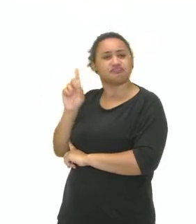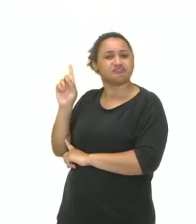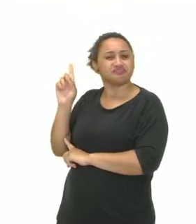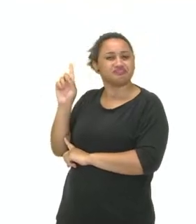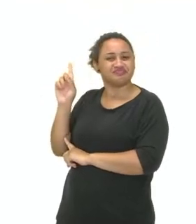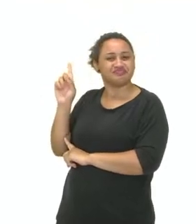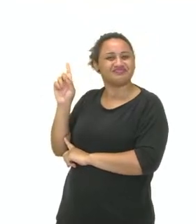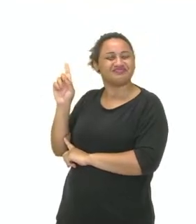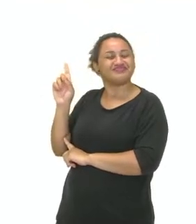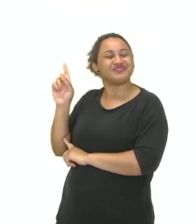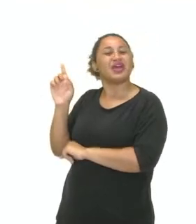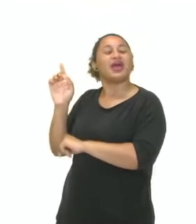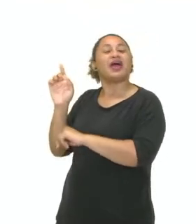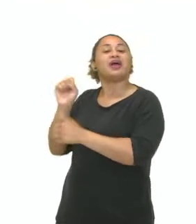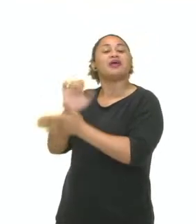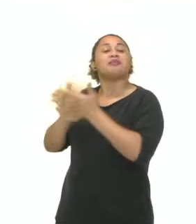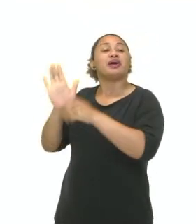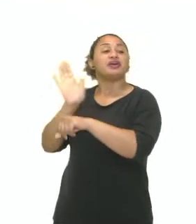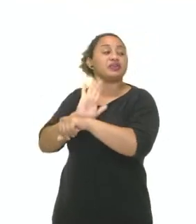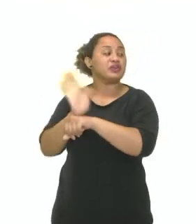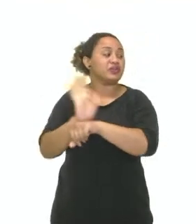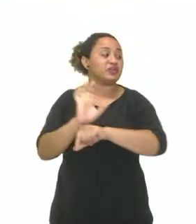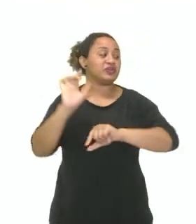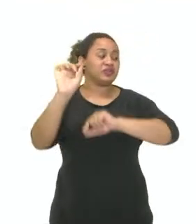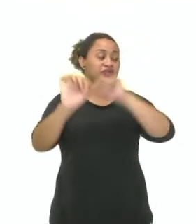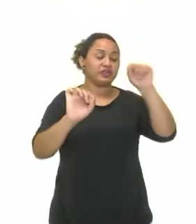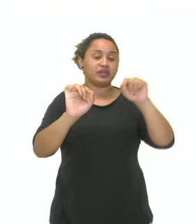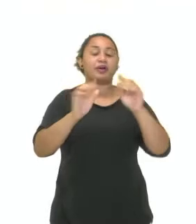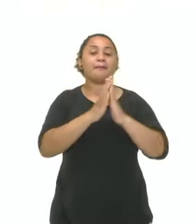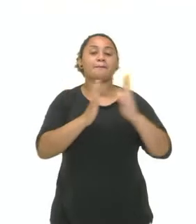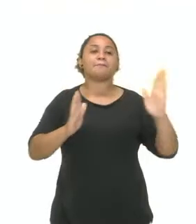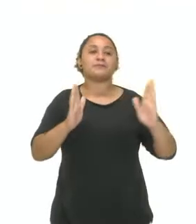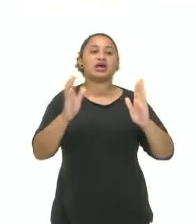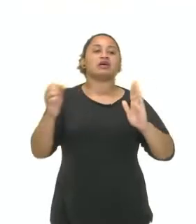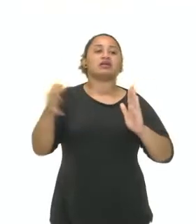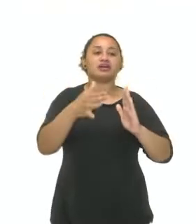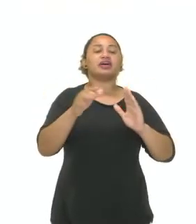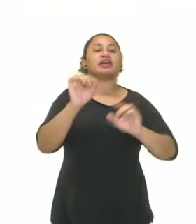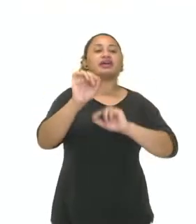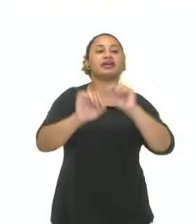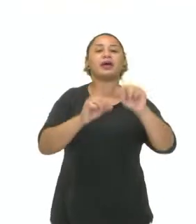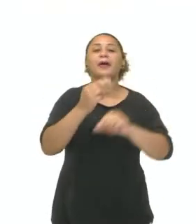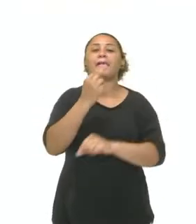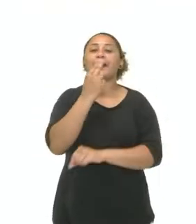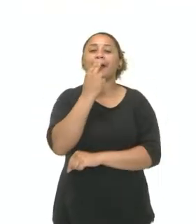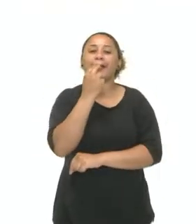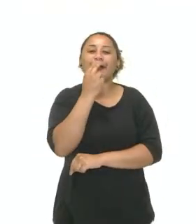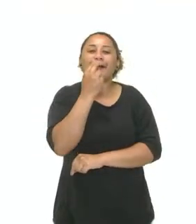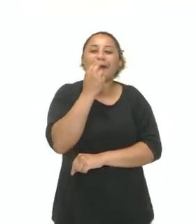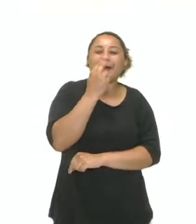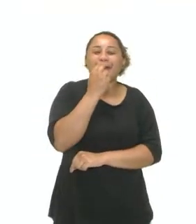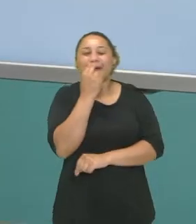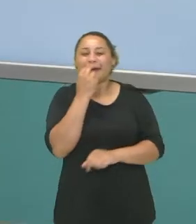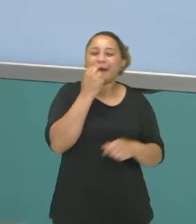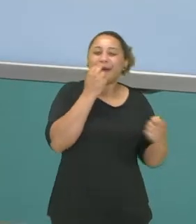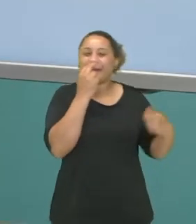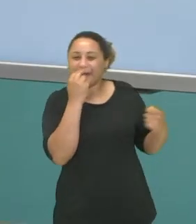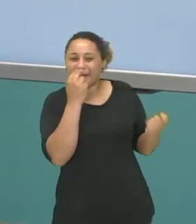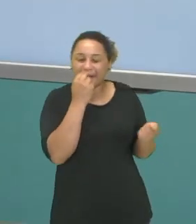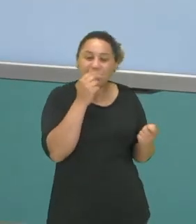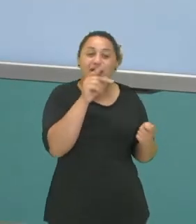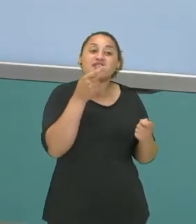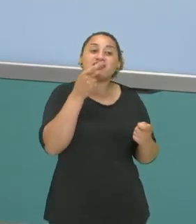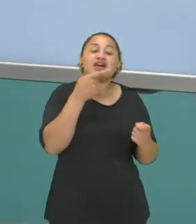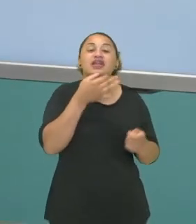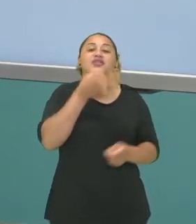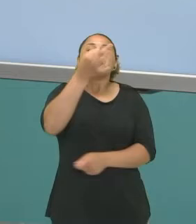faz uma crítica da vida em sociedade, dos meios de reprodução, a vida nas fábricas, a reprodução dos bens de